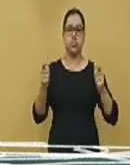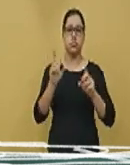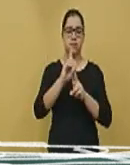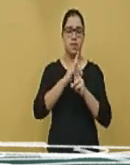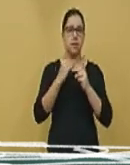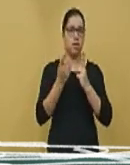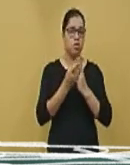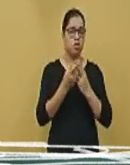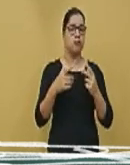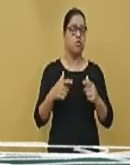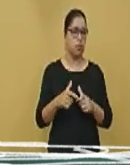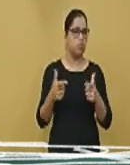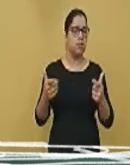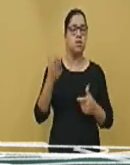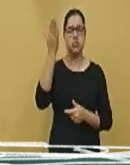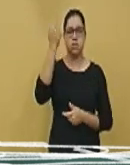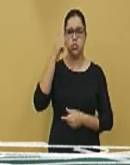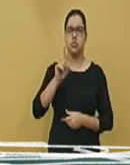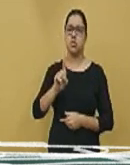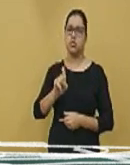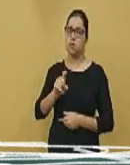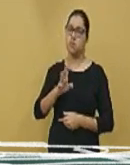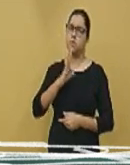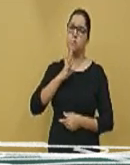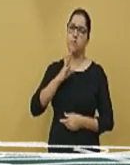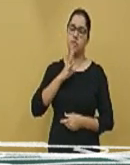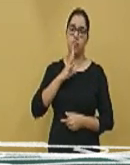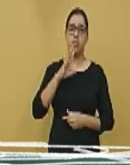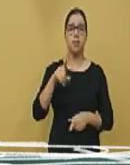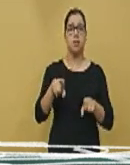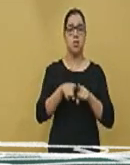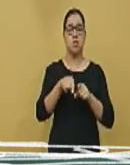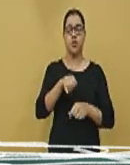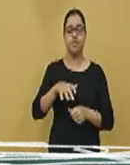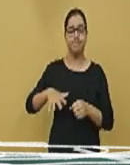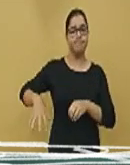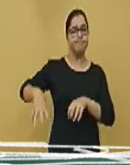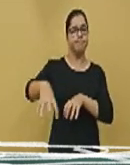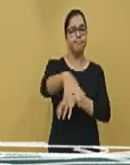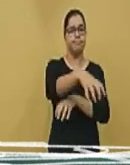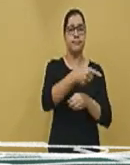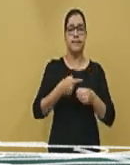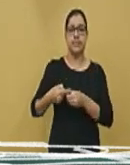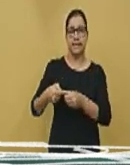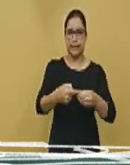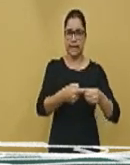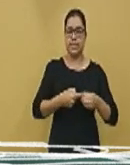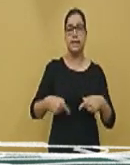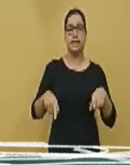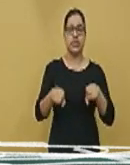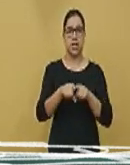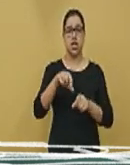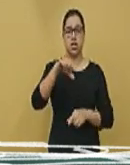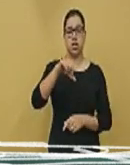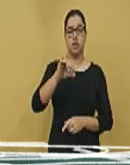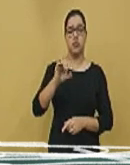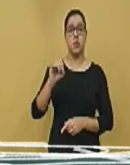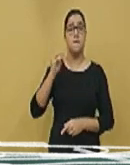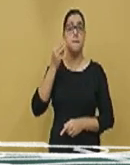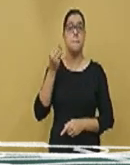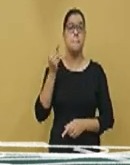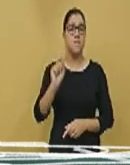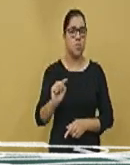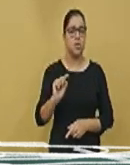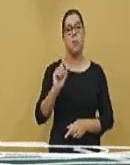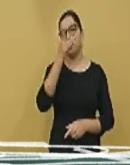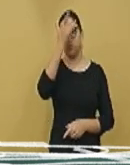tamanho da nossa cidade, eu sei o tamanho da Grande Dourados, que representa aproximadamente 900 mil pessoas. E é com